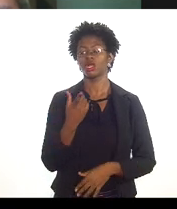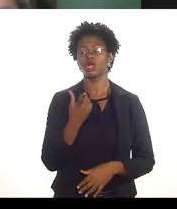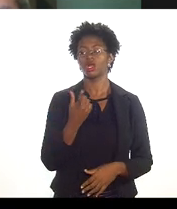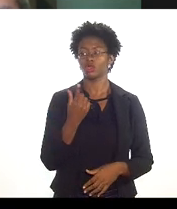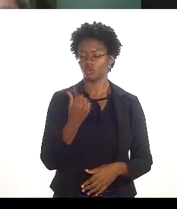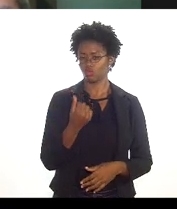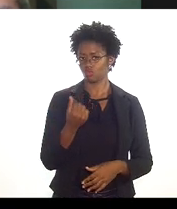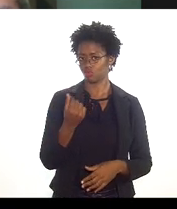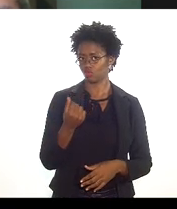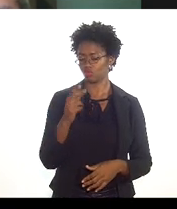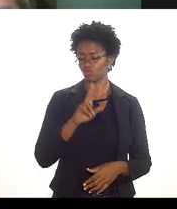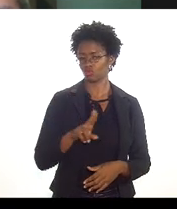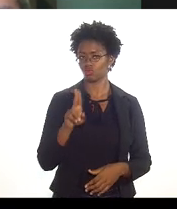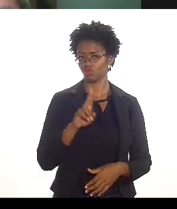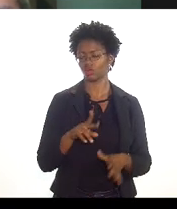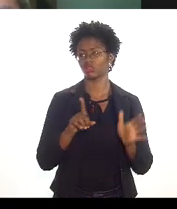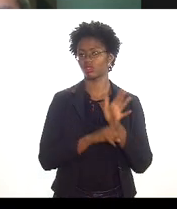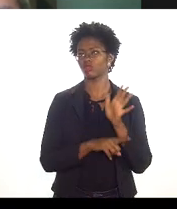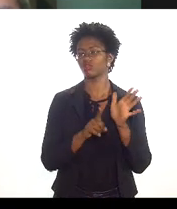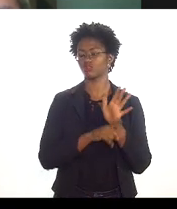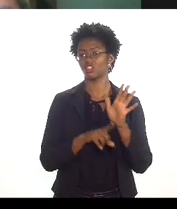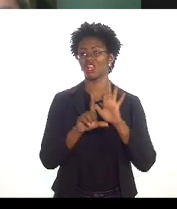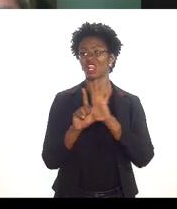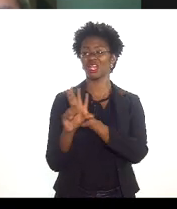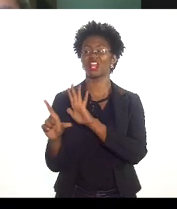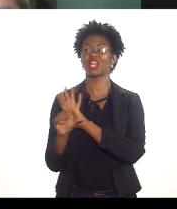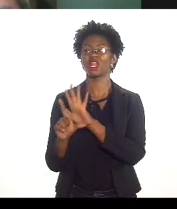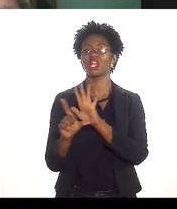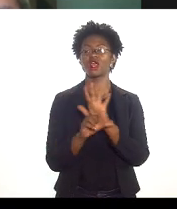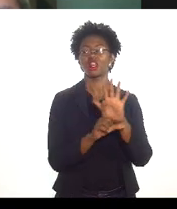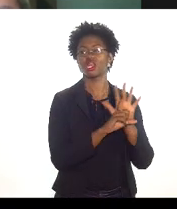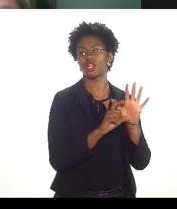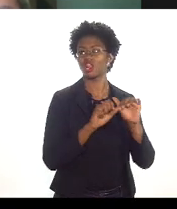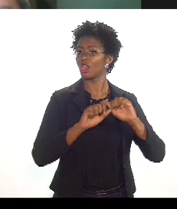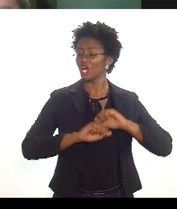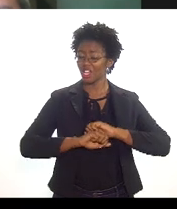dedutíveis, a legislação é muito